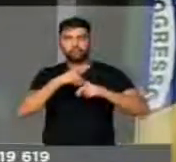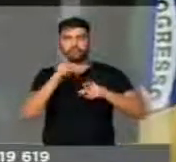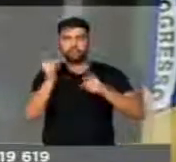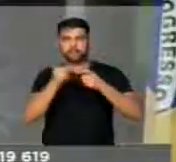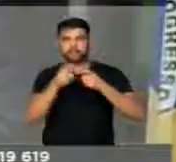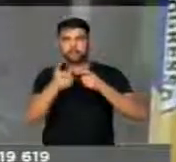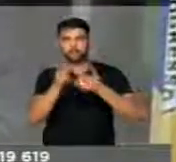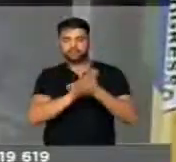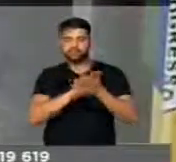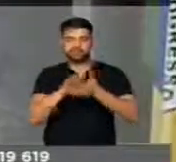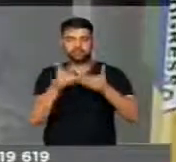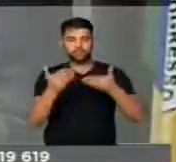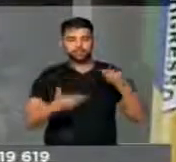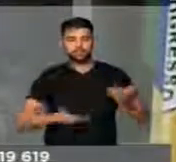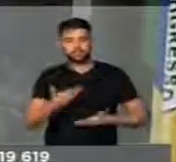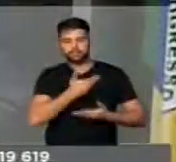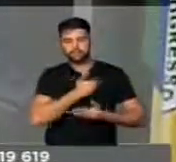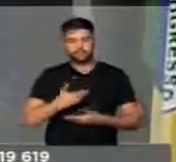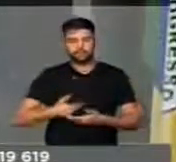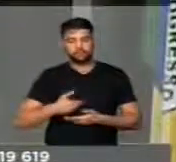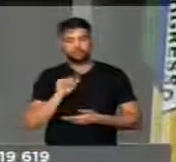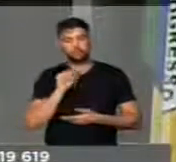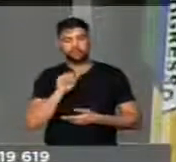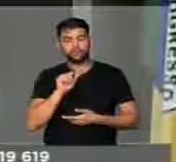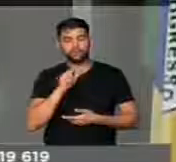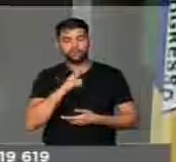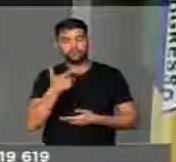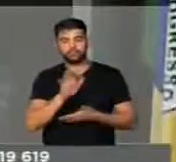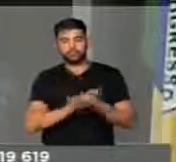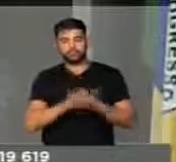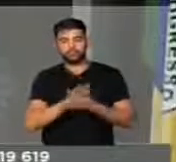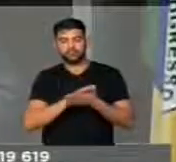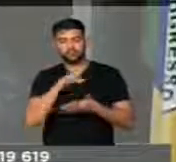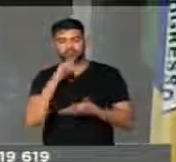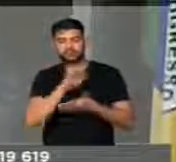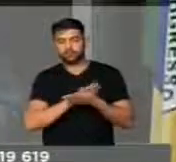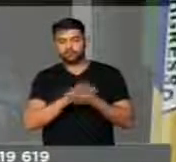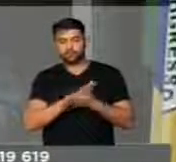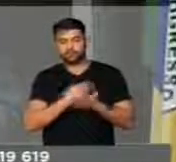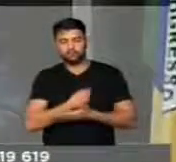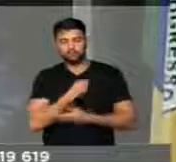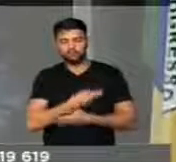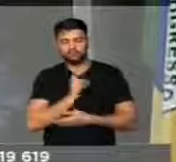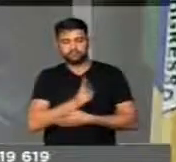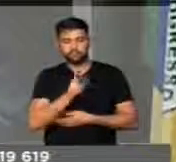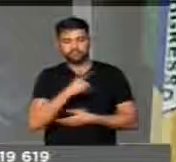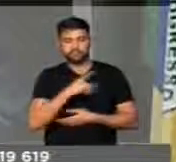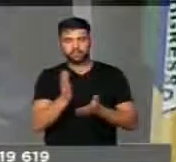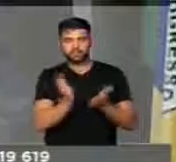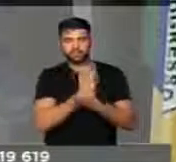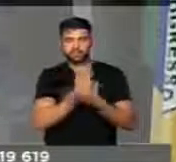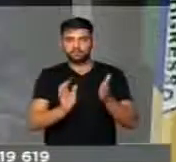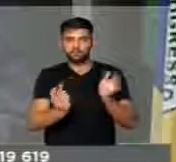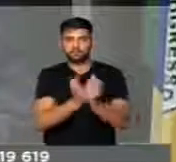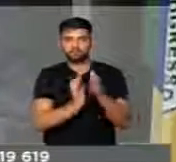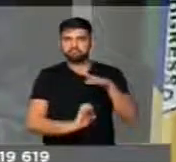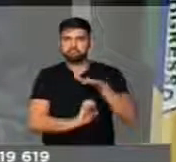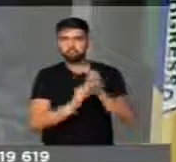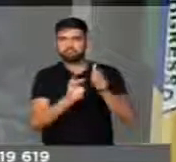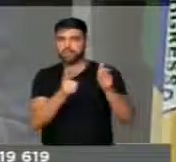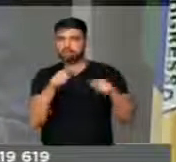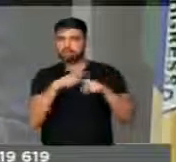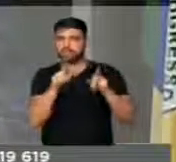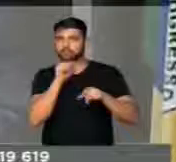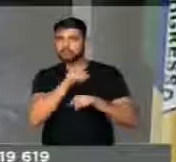não trabalhou no serviço público, que não tem nenhuma vivência em uma grande empresa, mas